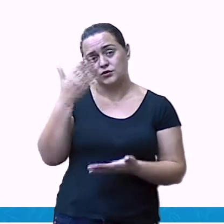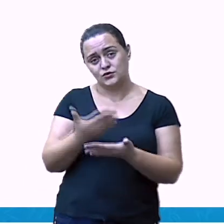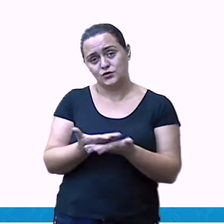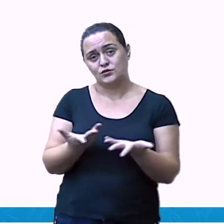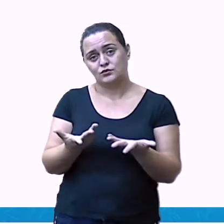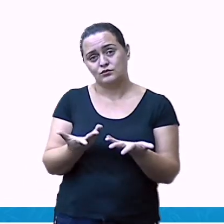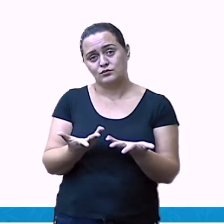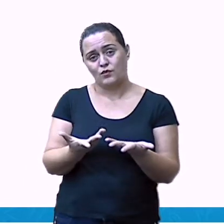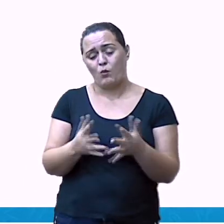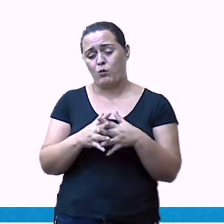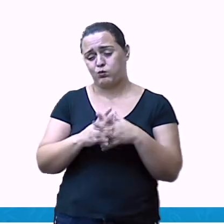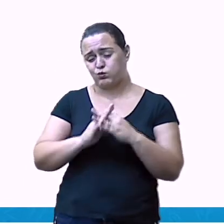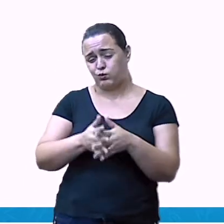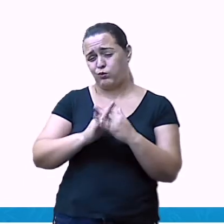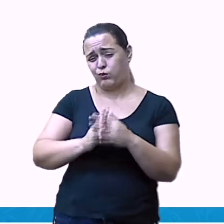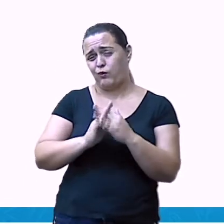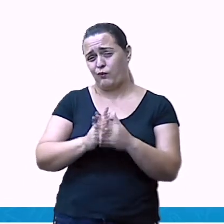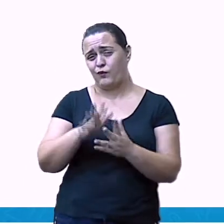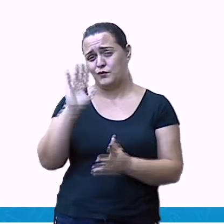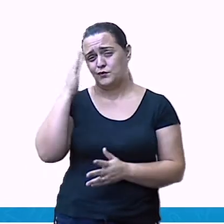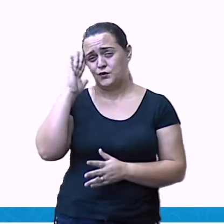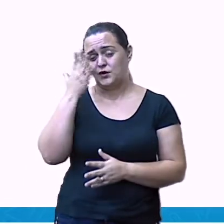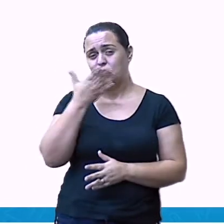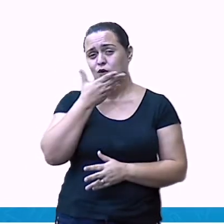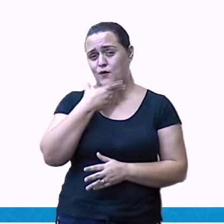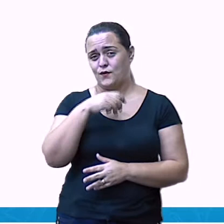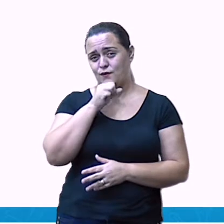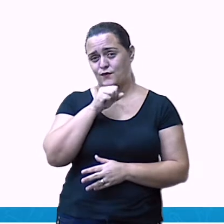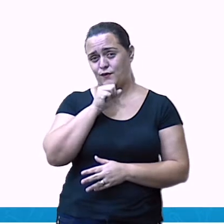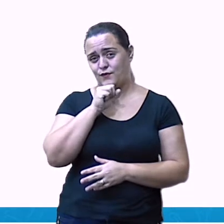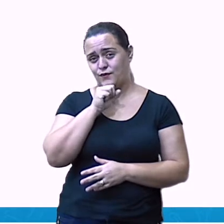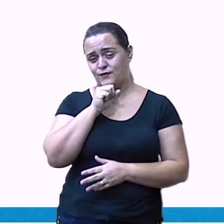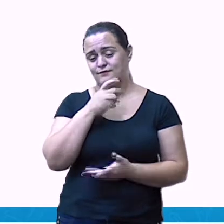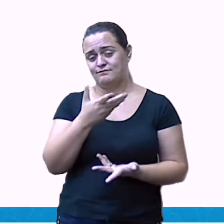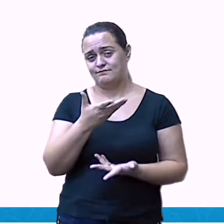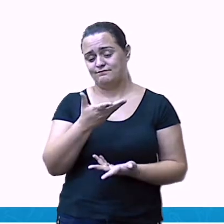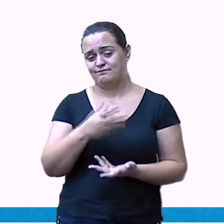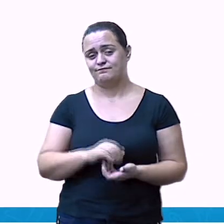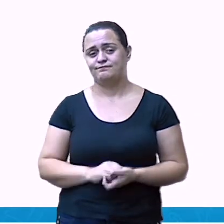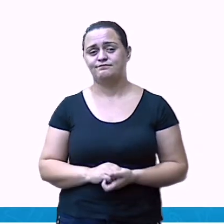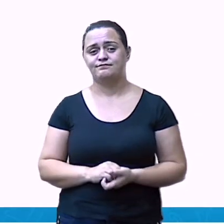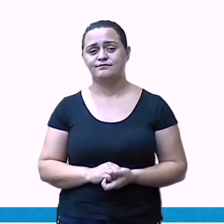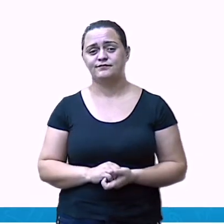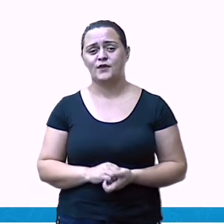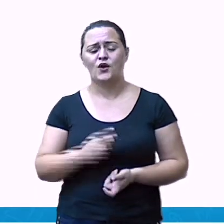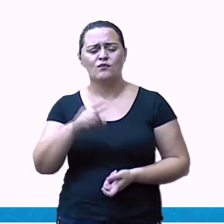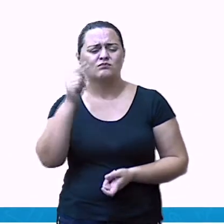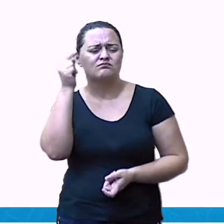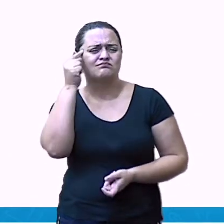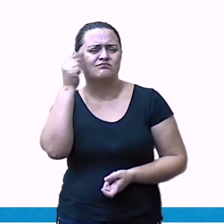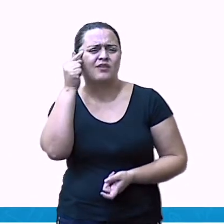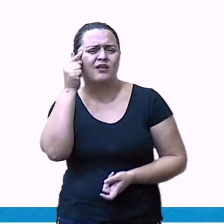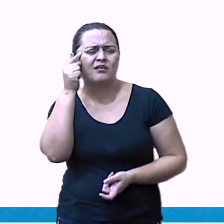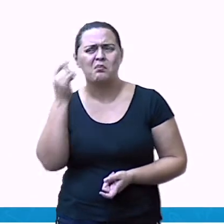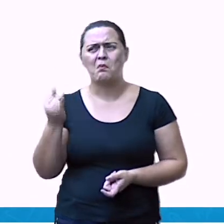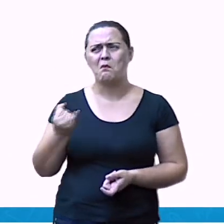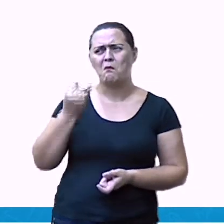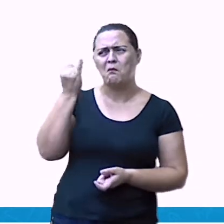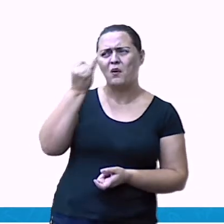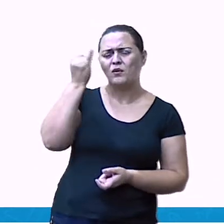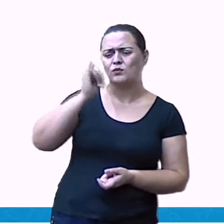bem confuso entender o que o vovô estava falando. Você considera importante o ato de contar